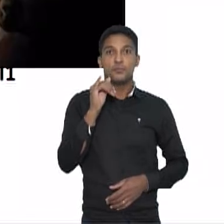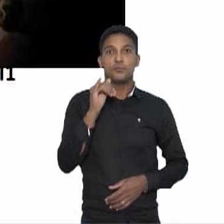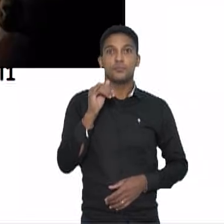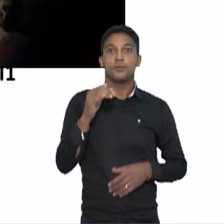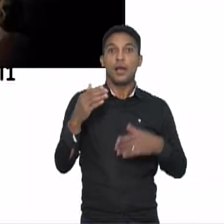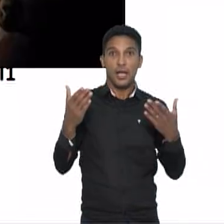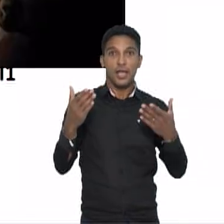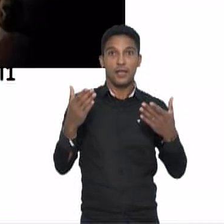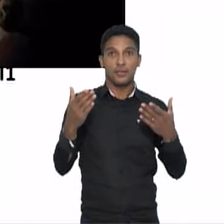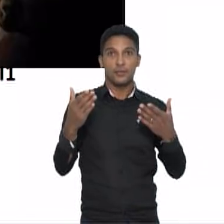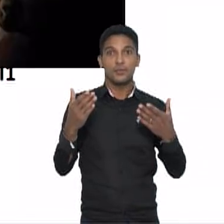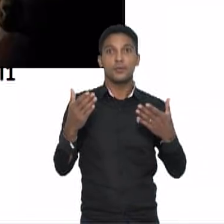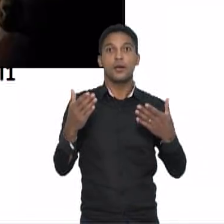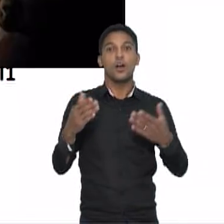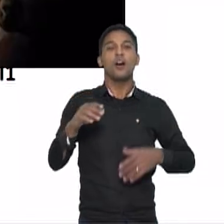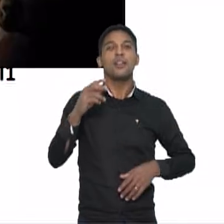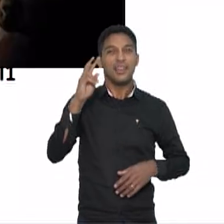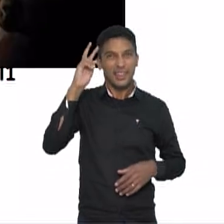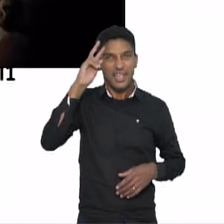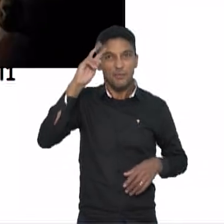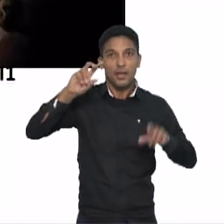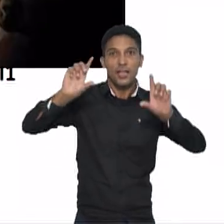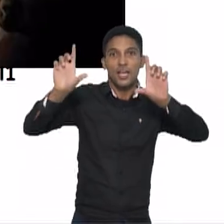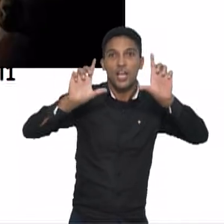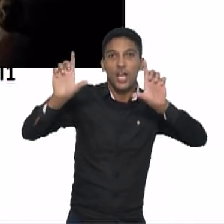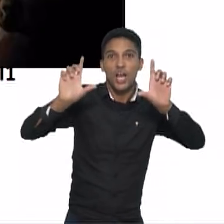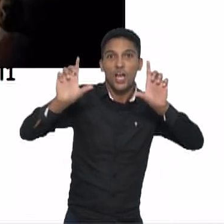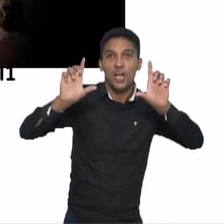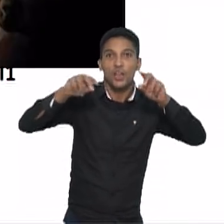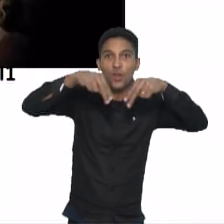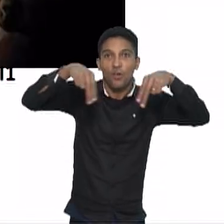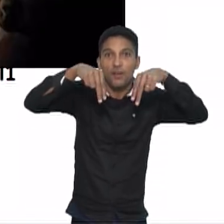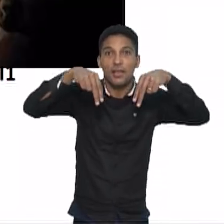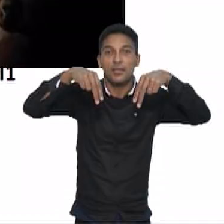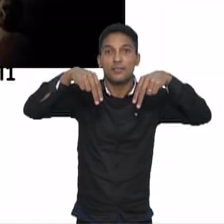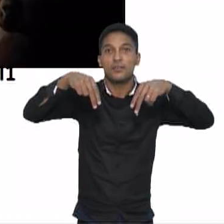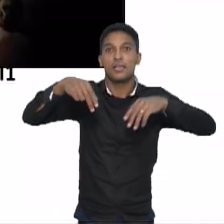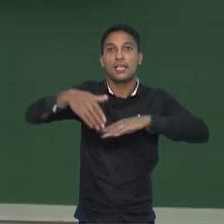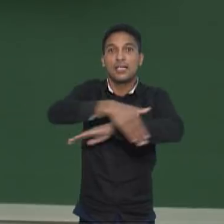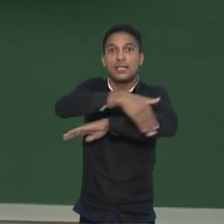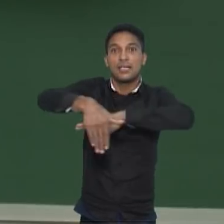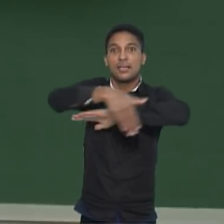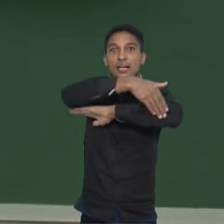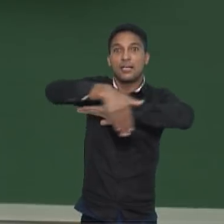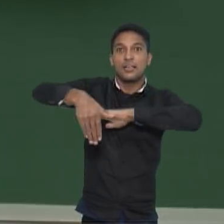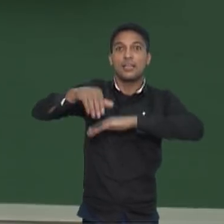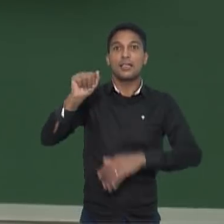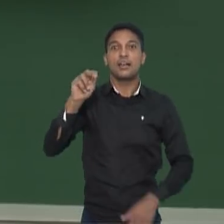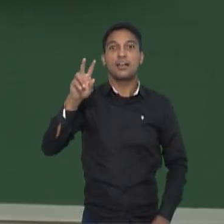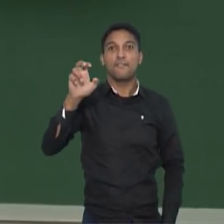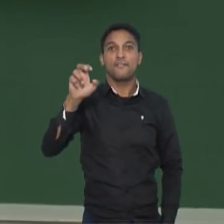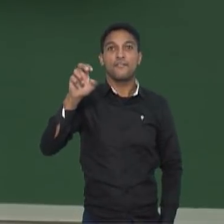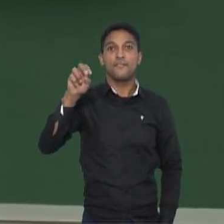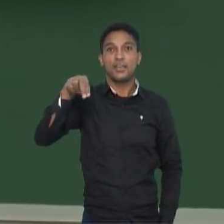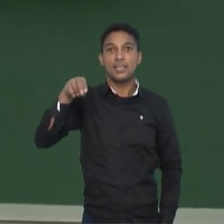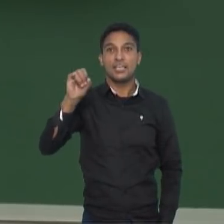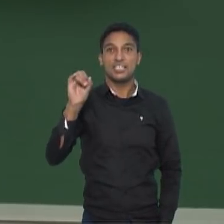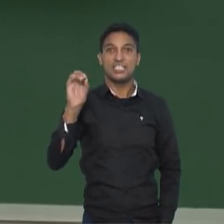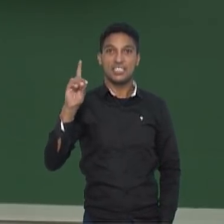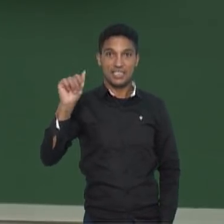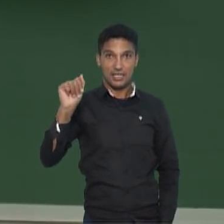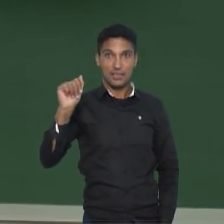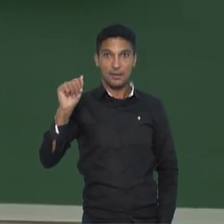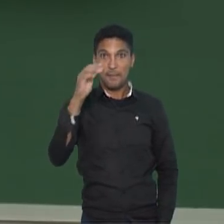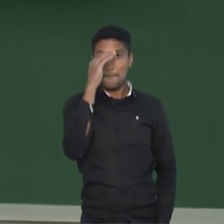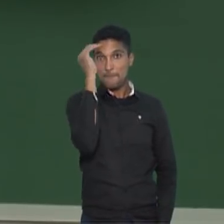vez. Mas a Avenida Brasil vocês devem conhecer, devem ter visto, é uma novela recente e que alcançou um amplo